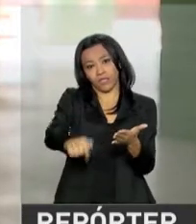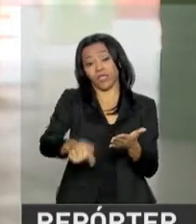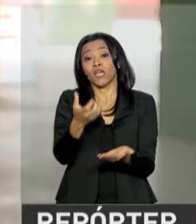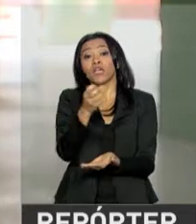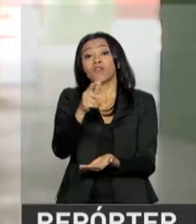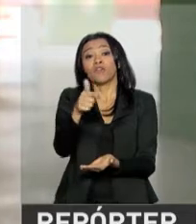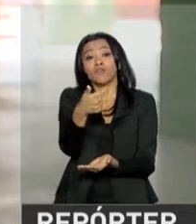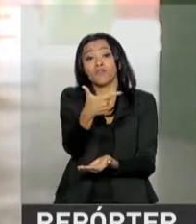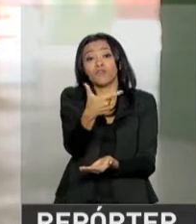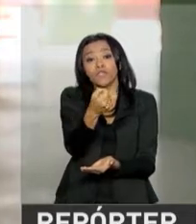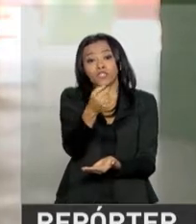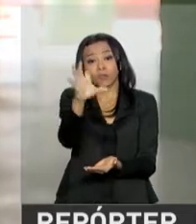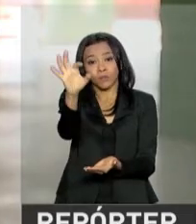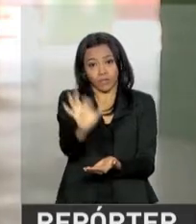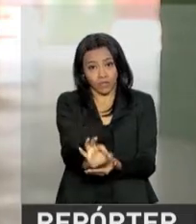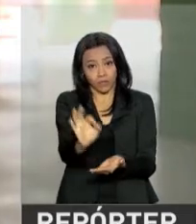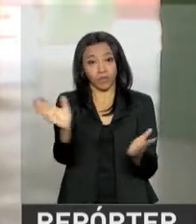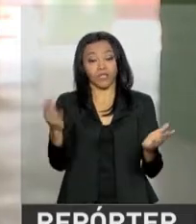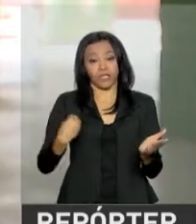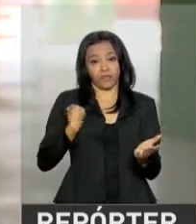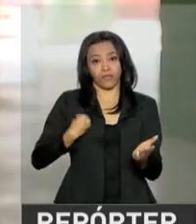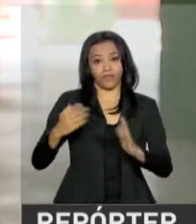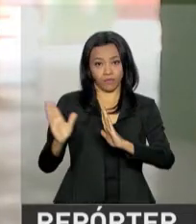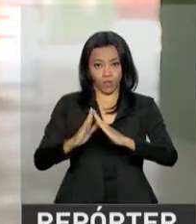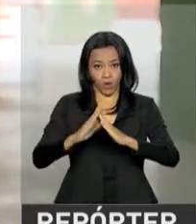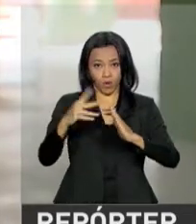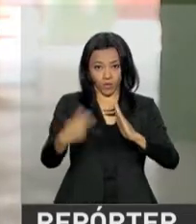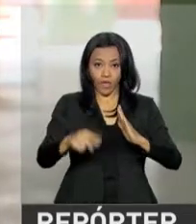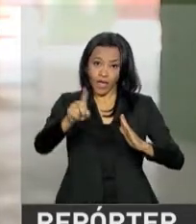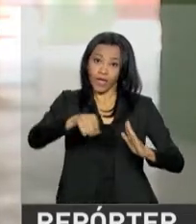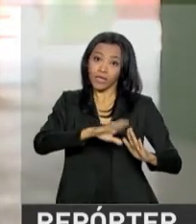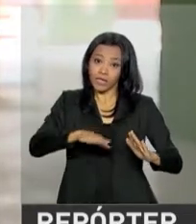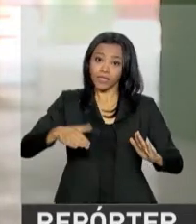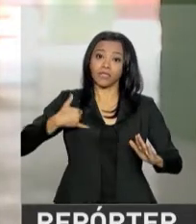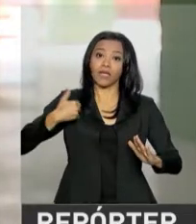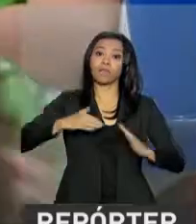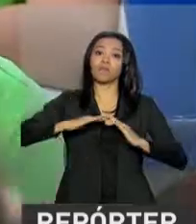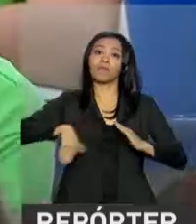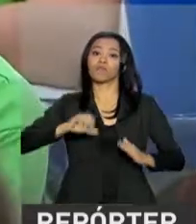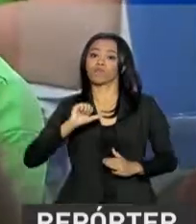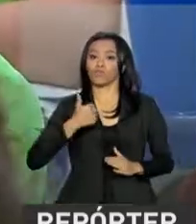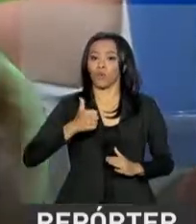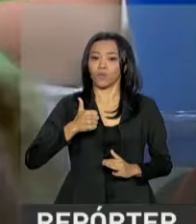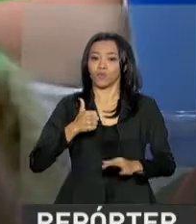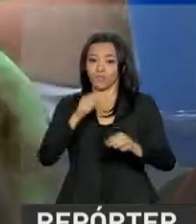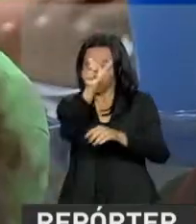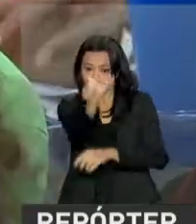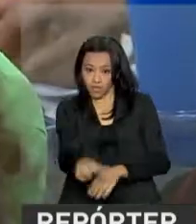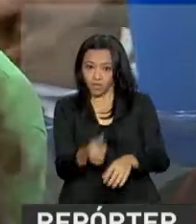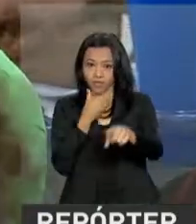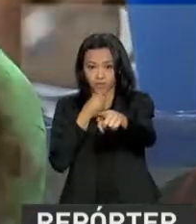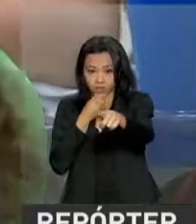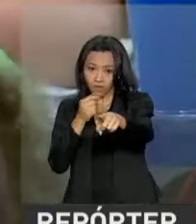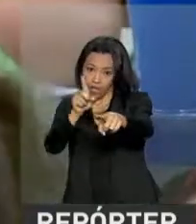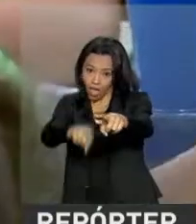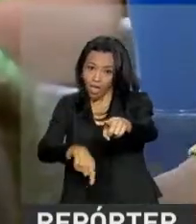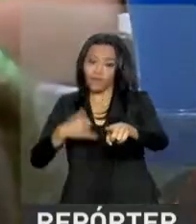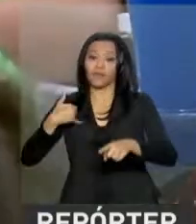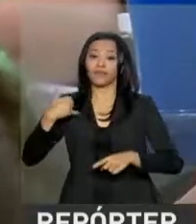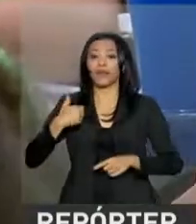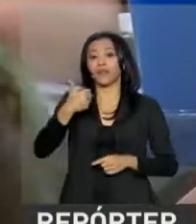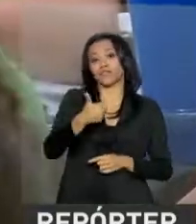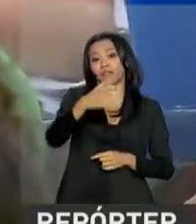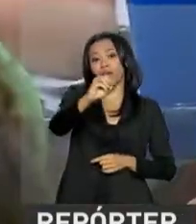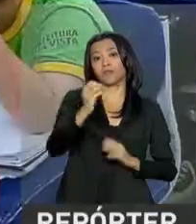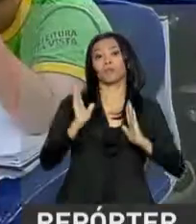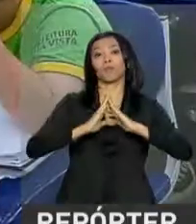20% de todos os imigrantes que vivem na capital são crianças com menos de 11 anos. O Eduardo é uma delas. Ele tem 10